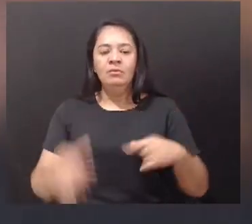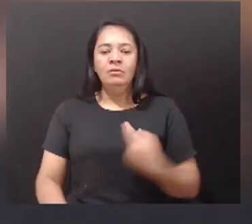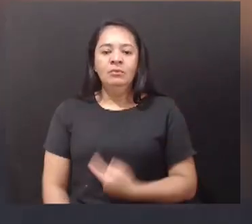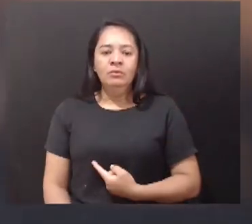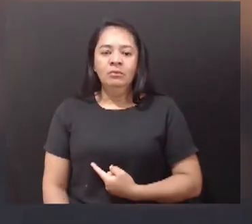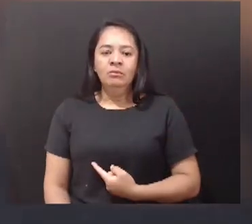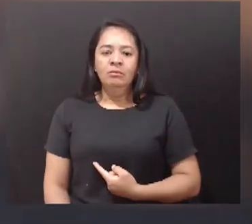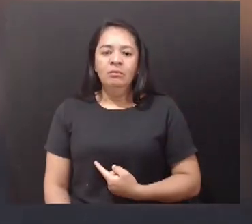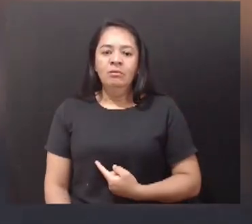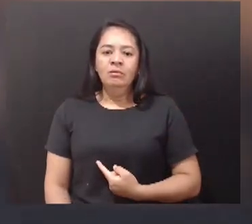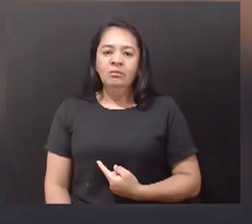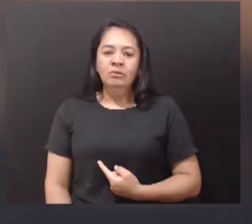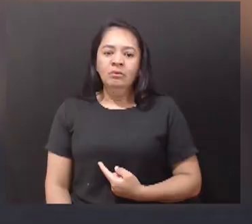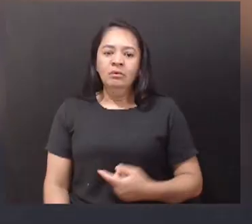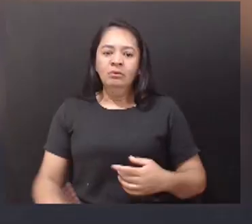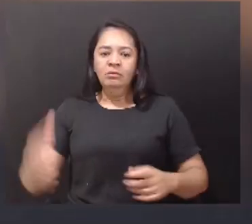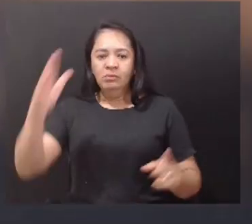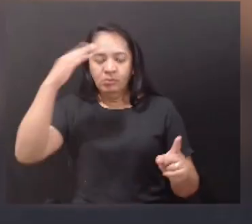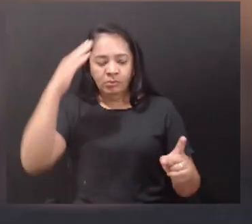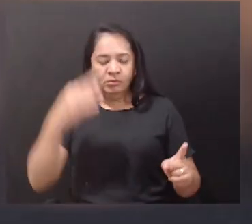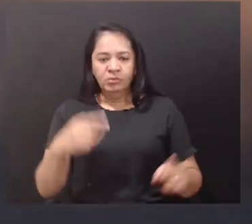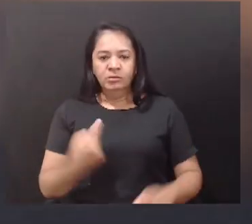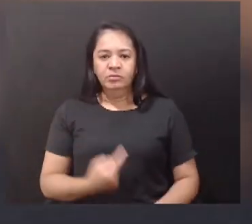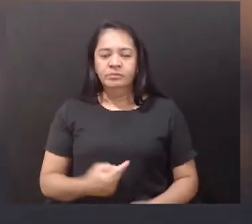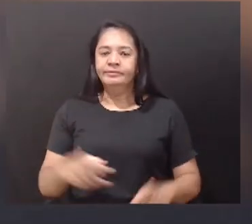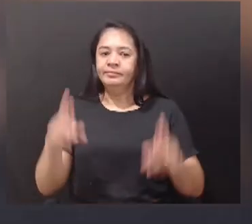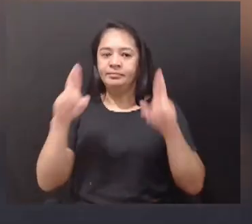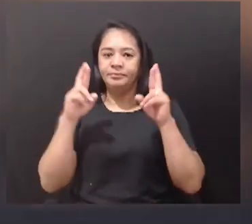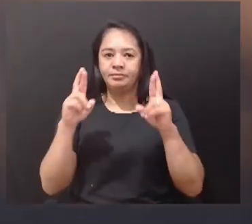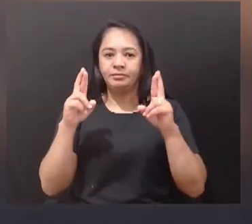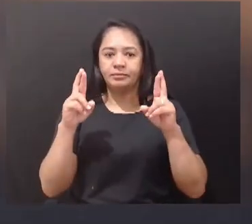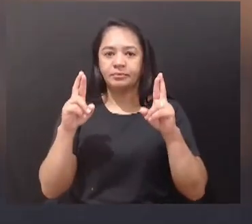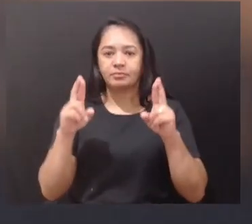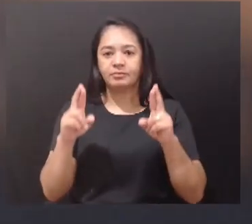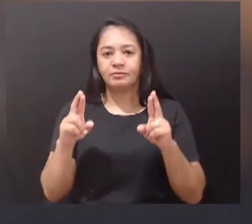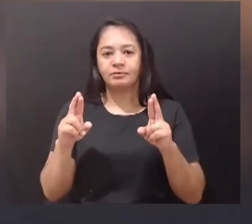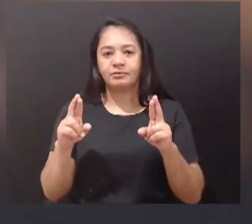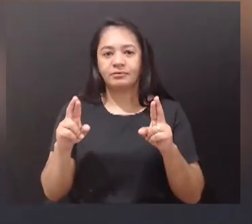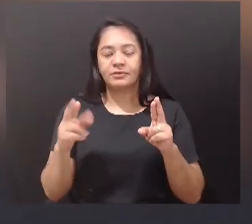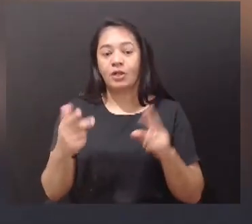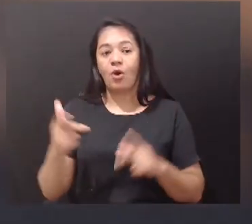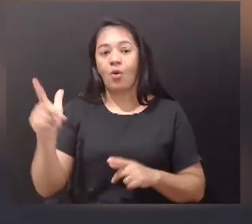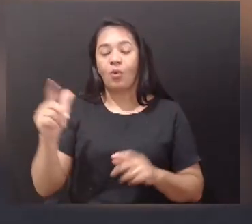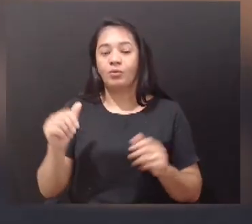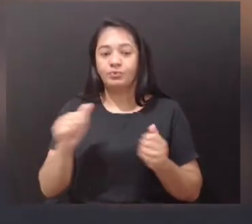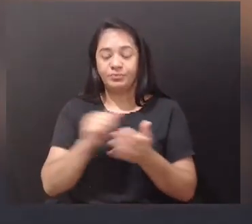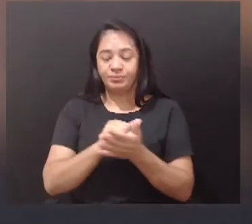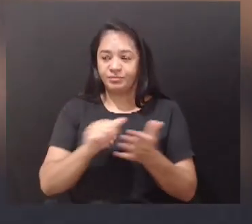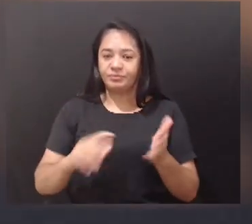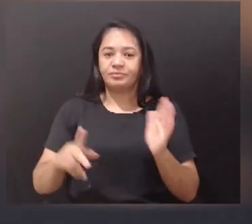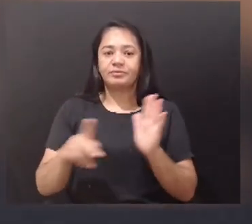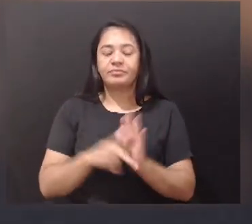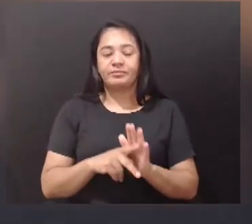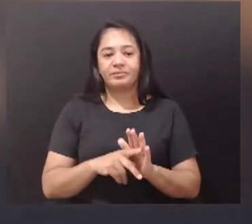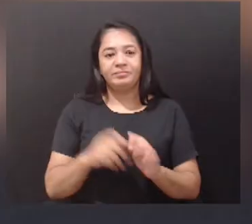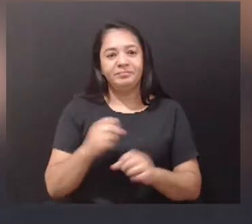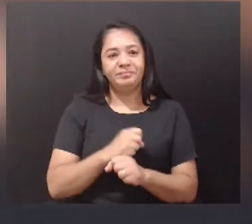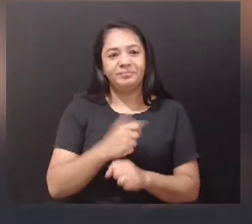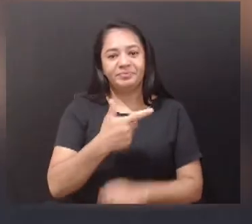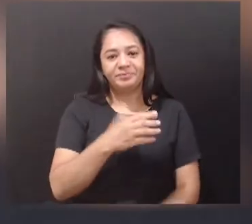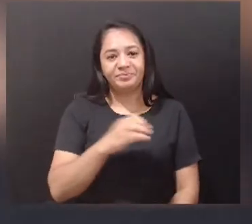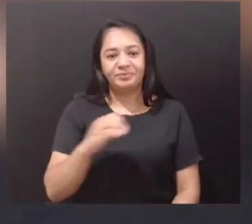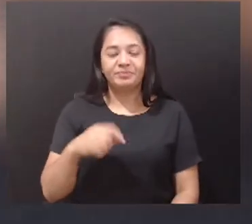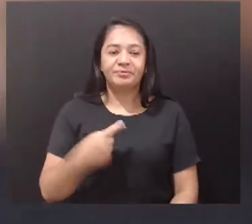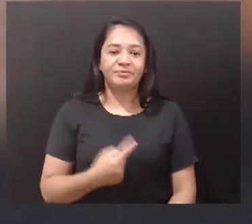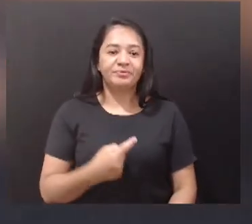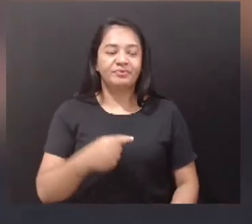é uma honra e a gente espera poder receber outras atividades do bicentenário nos nossos